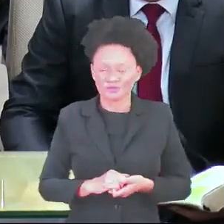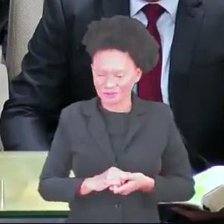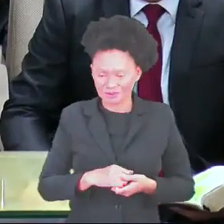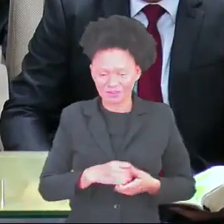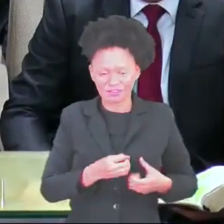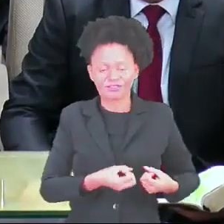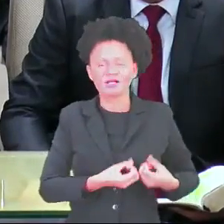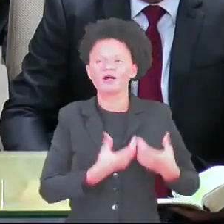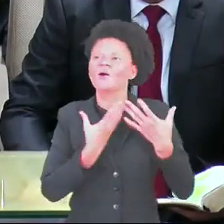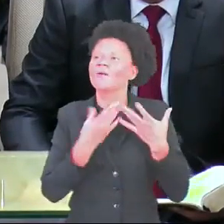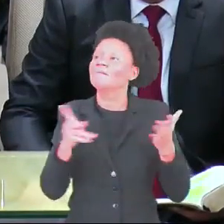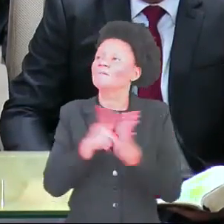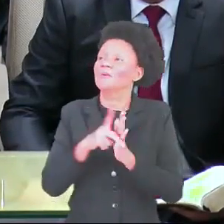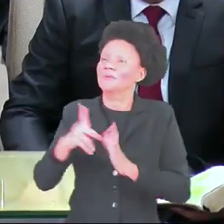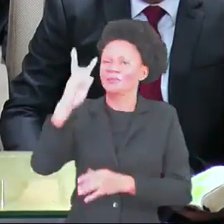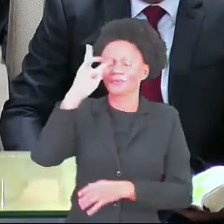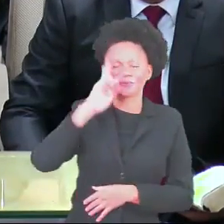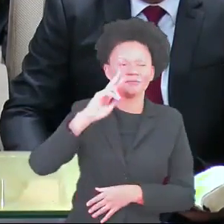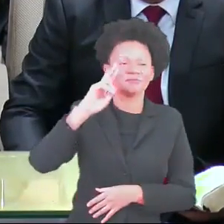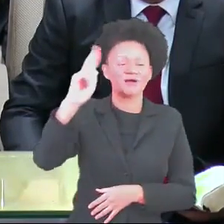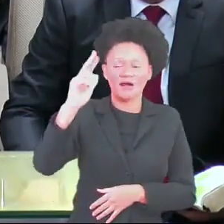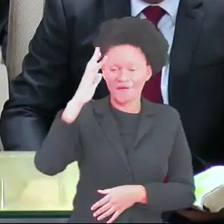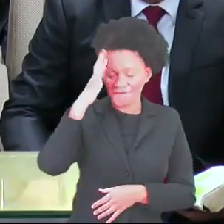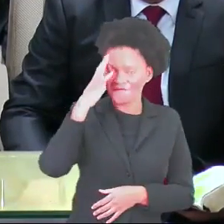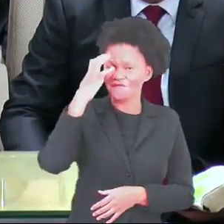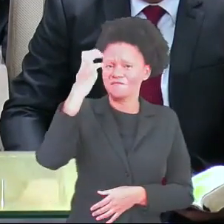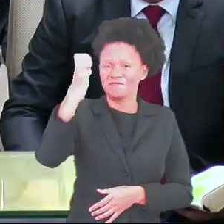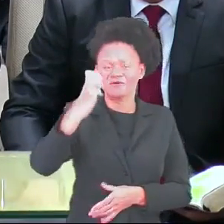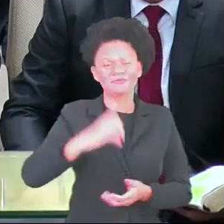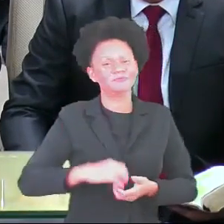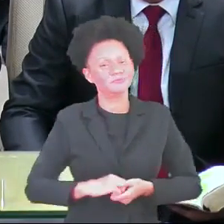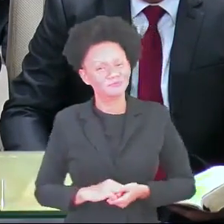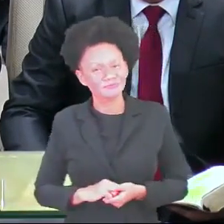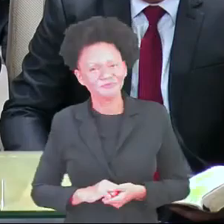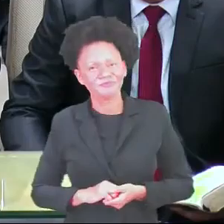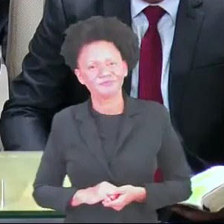colocado diante do Senhor, em fé.